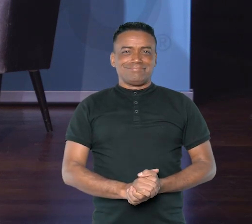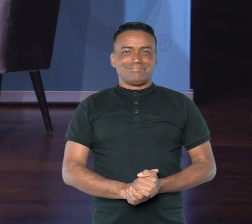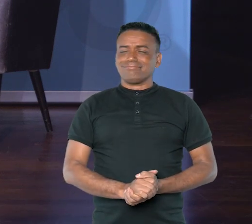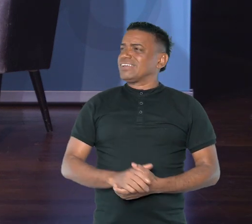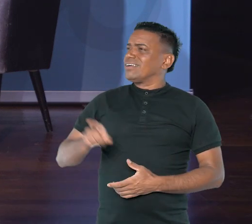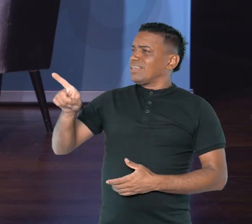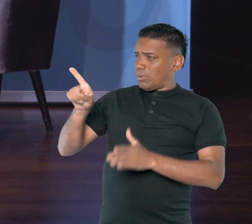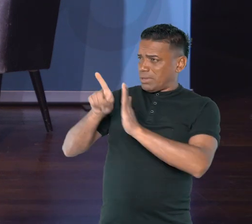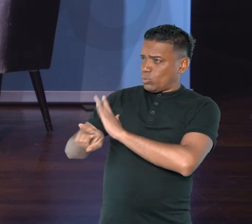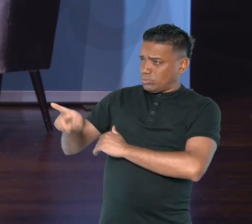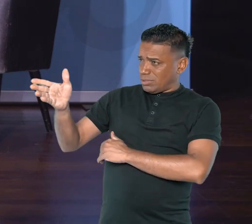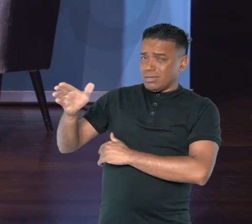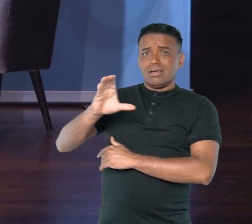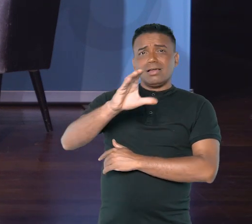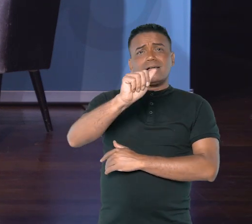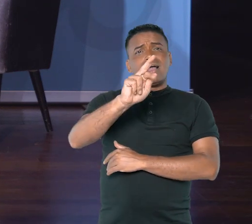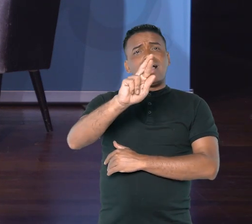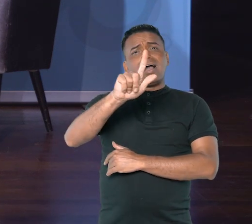Ali, Carlos Marcelo.